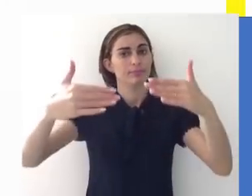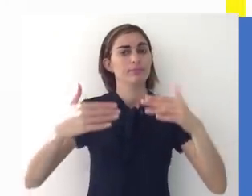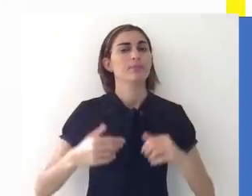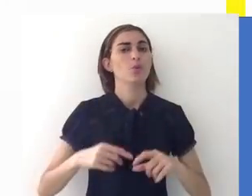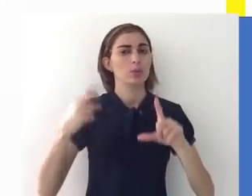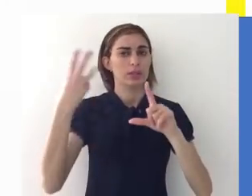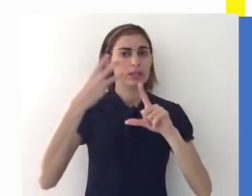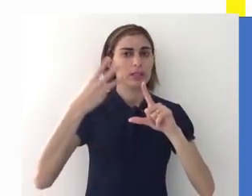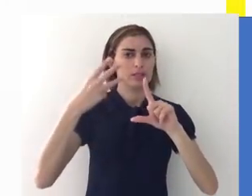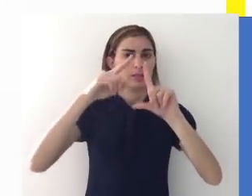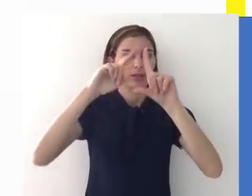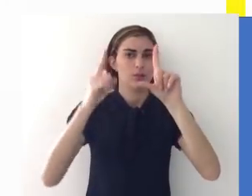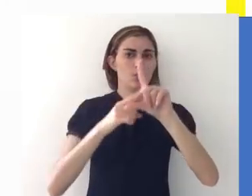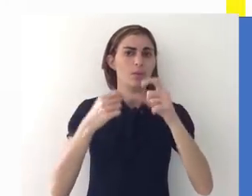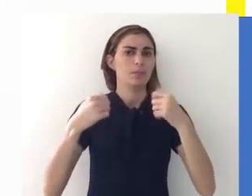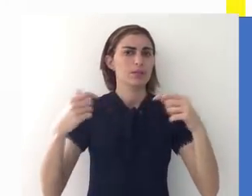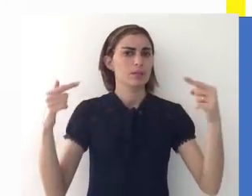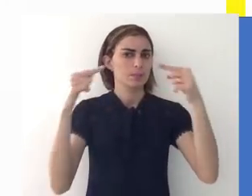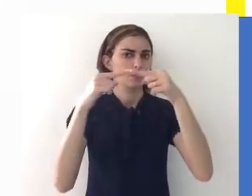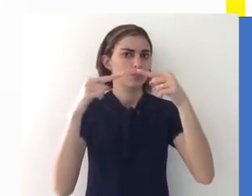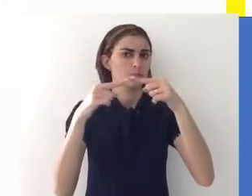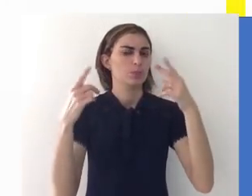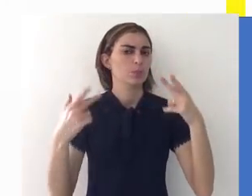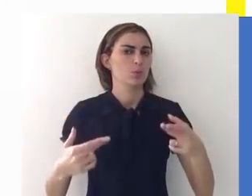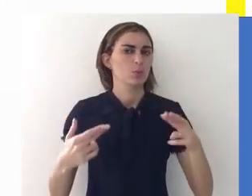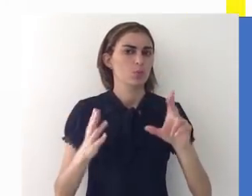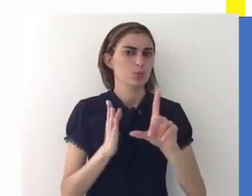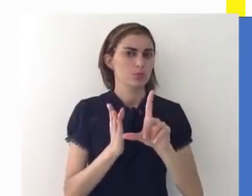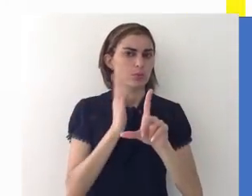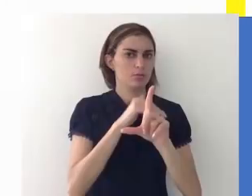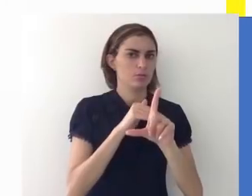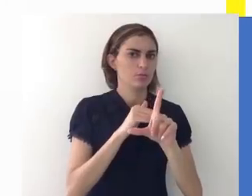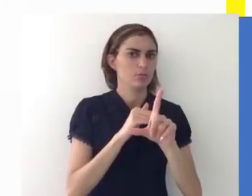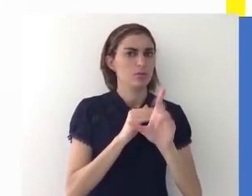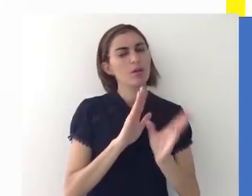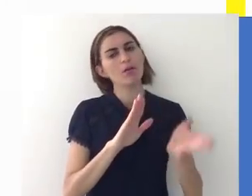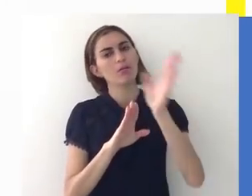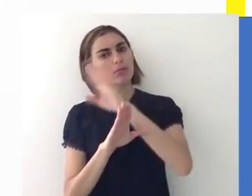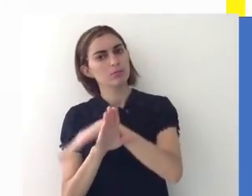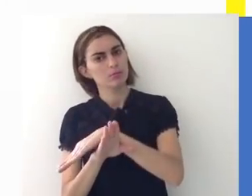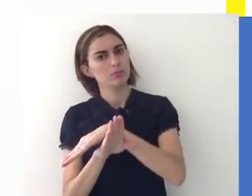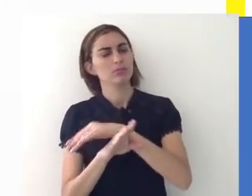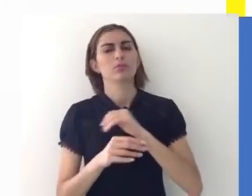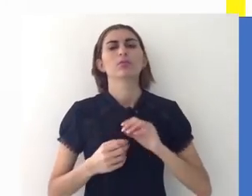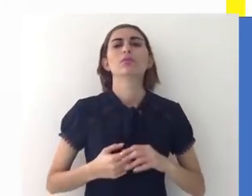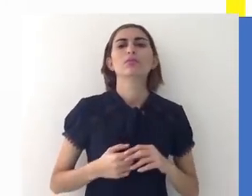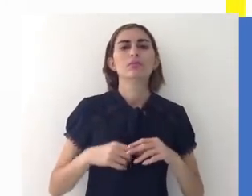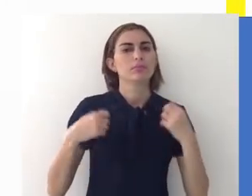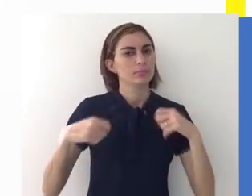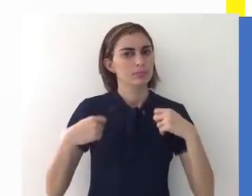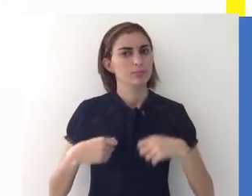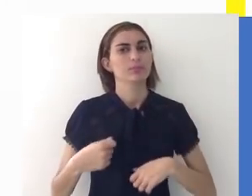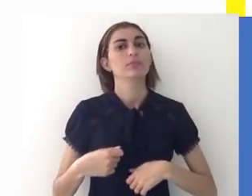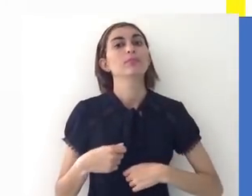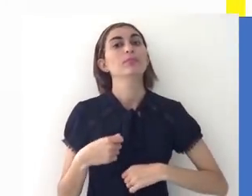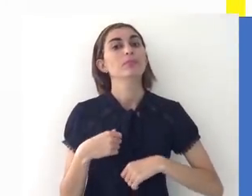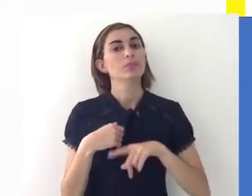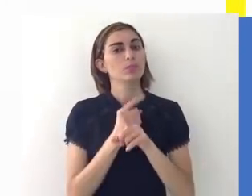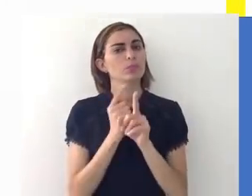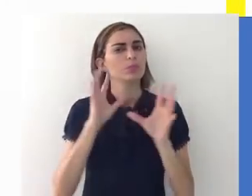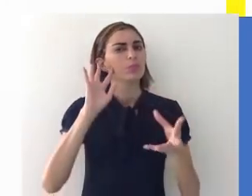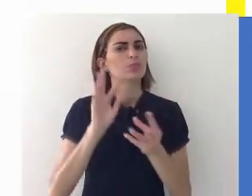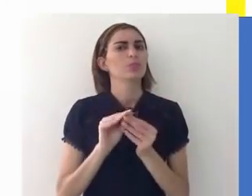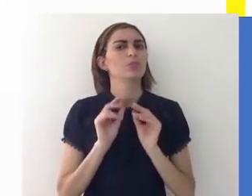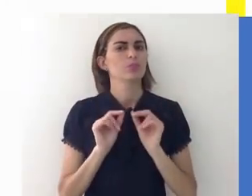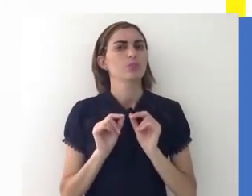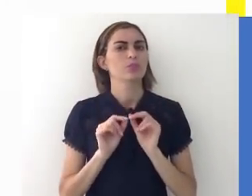partir daí, o terceiro ângulo vai ter que se coincidir, tanto no vértice em B quanto no vértice